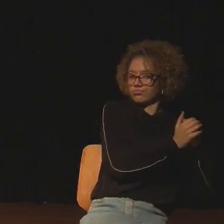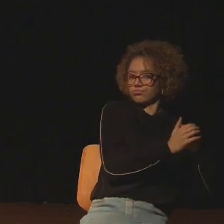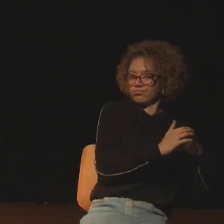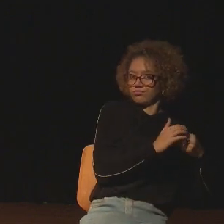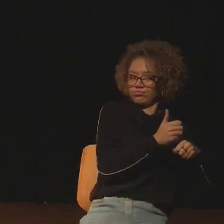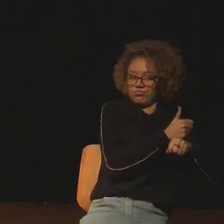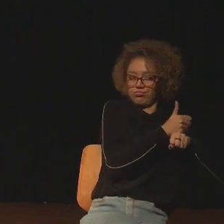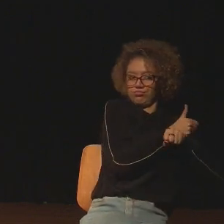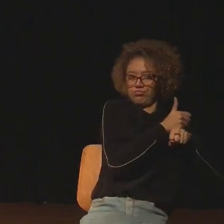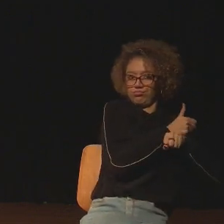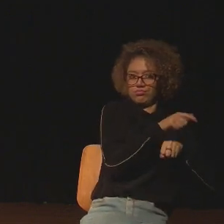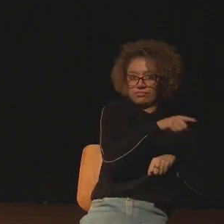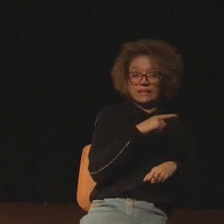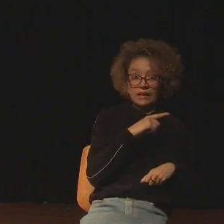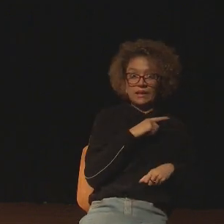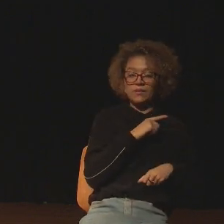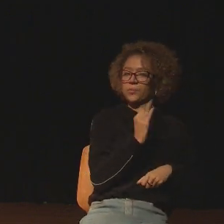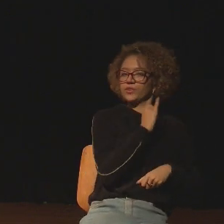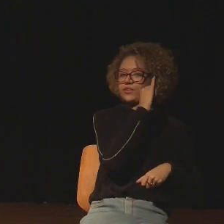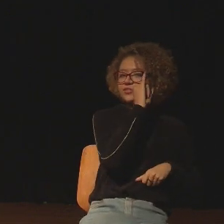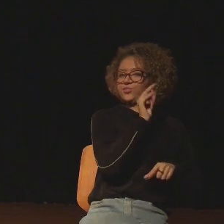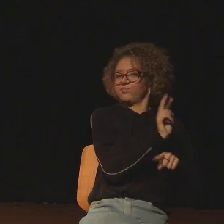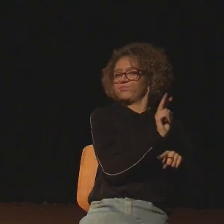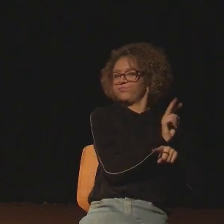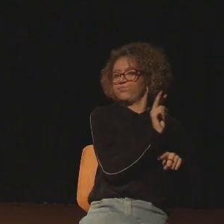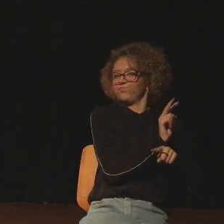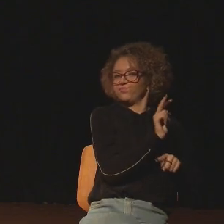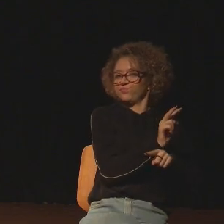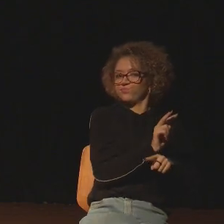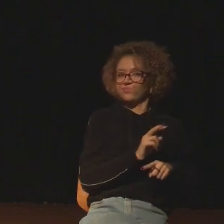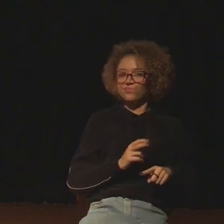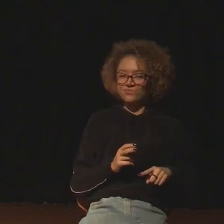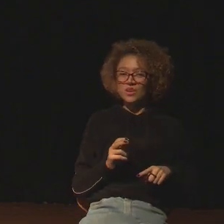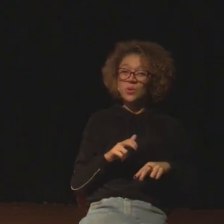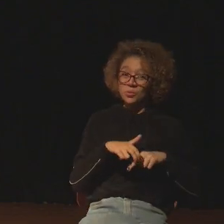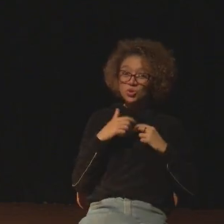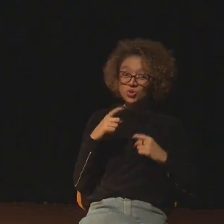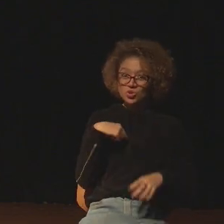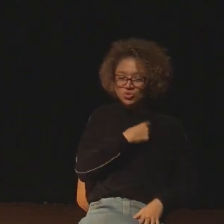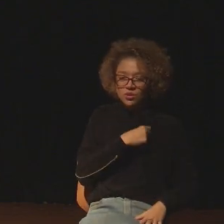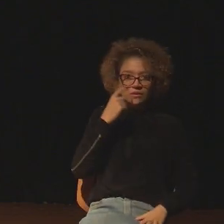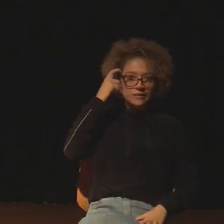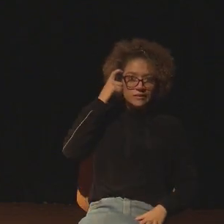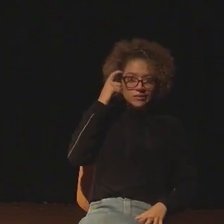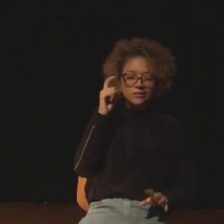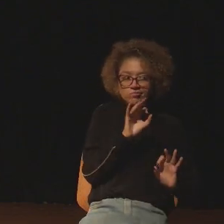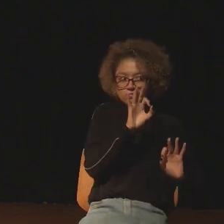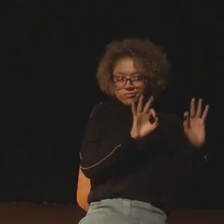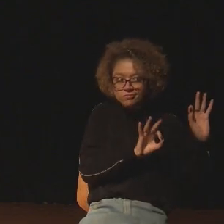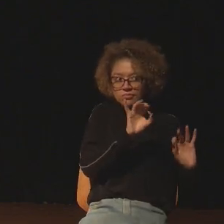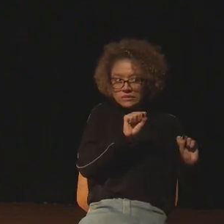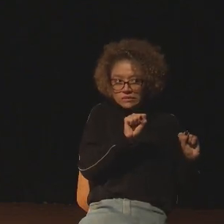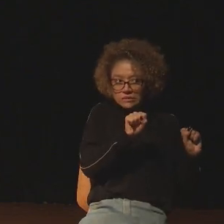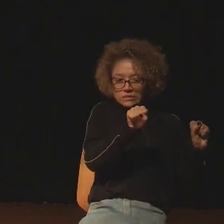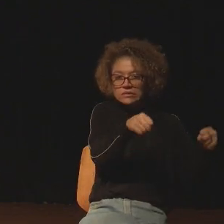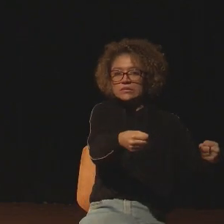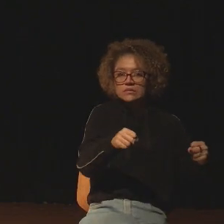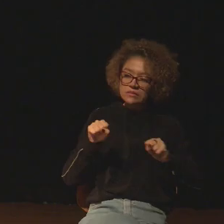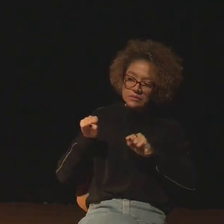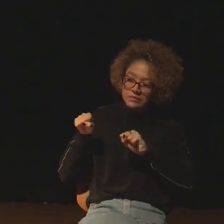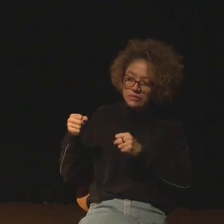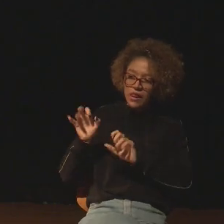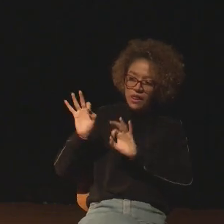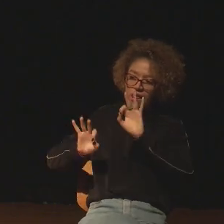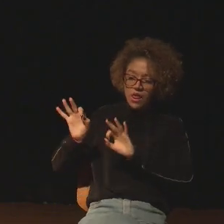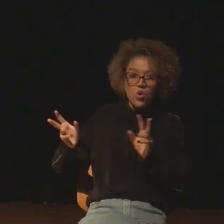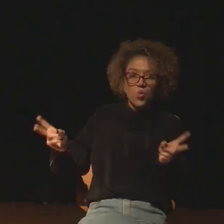se mantivesse. Então, a gente teve que fazer todo esse percurso e esse acerto de cotas, de modo que